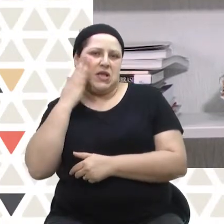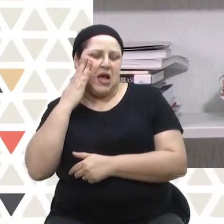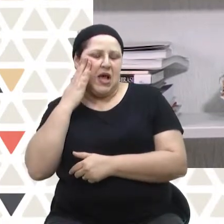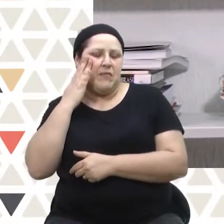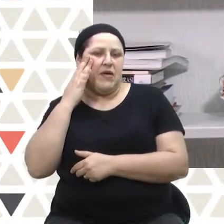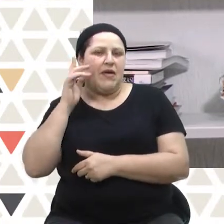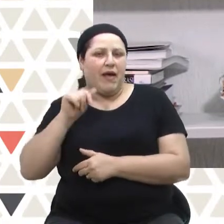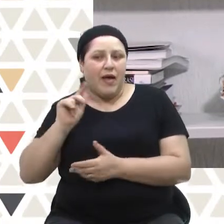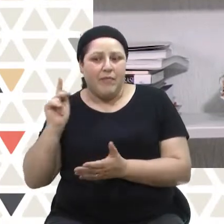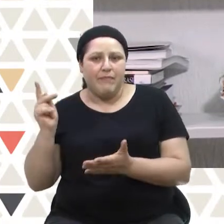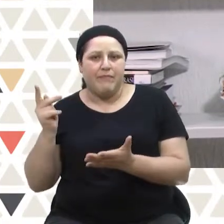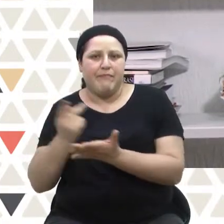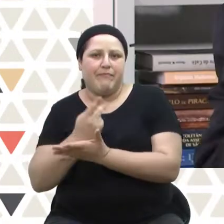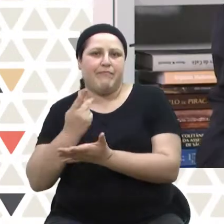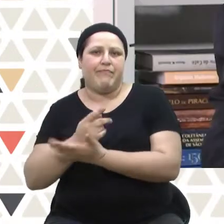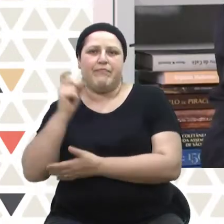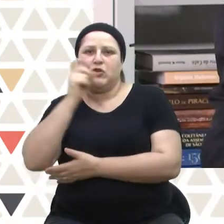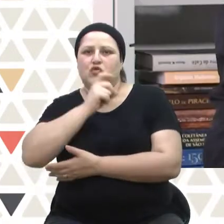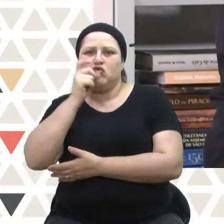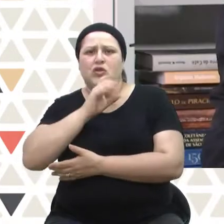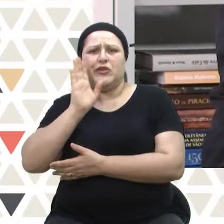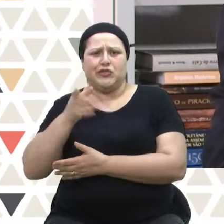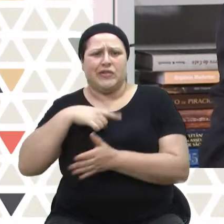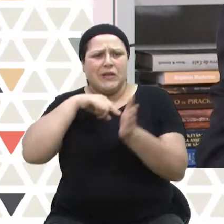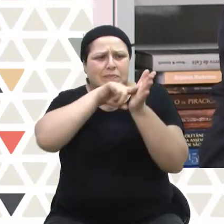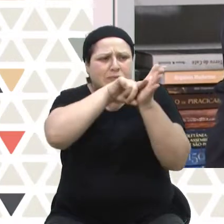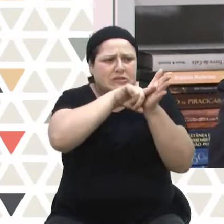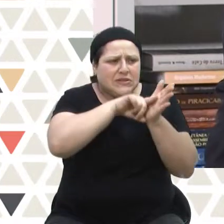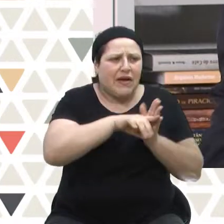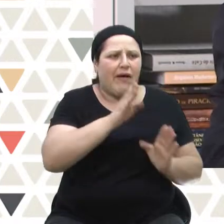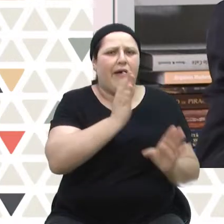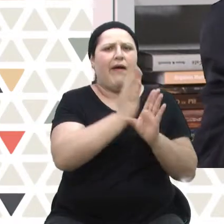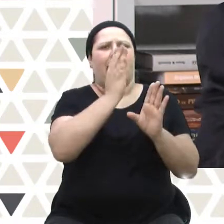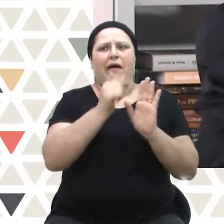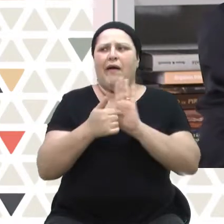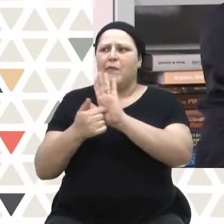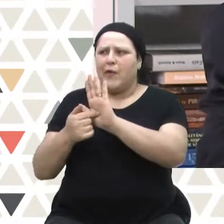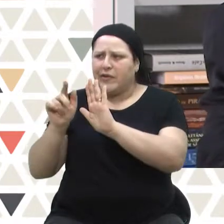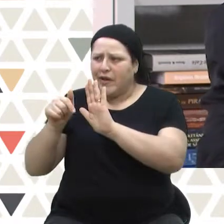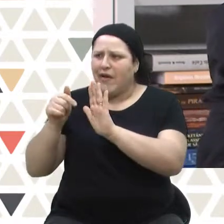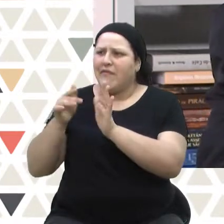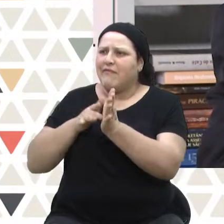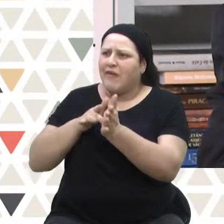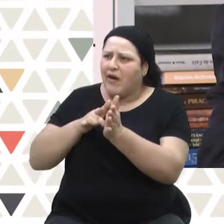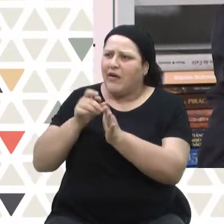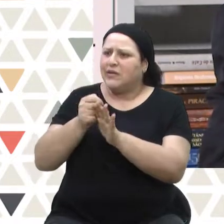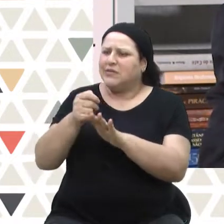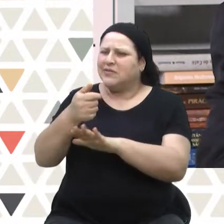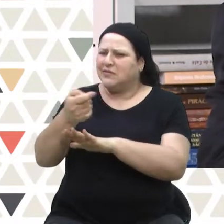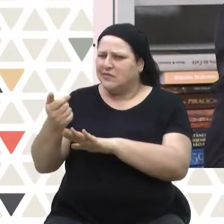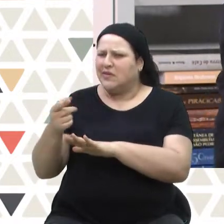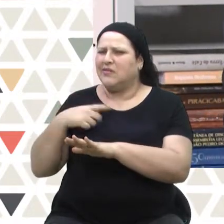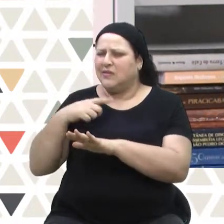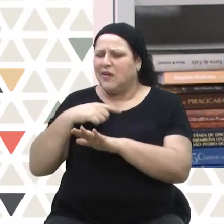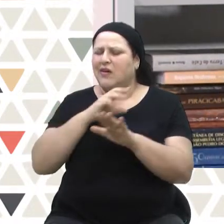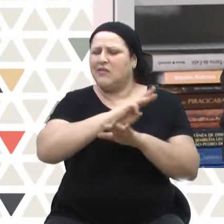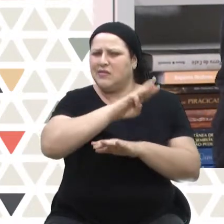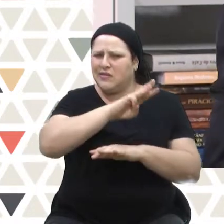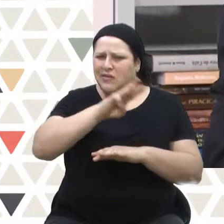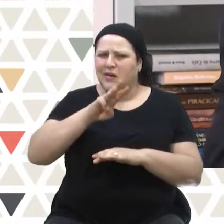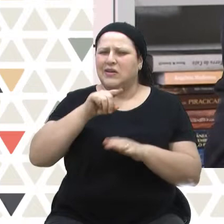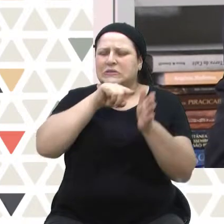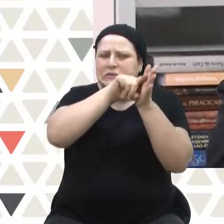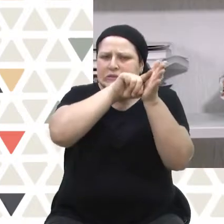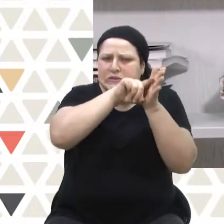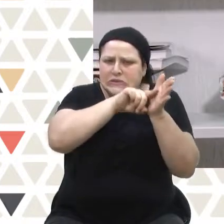são sabidamente inverídicos, ou seja, aquilo que já foi objeto de algum esclarecimento, já consta em